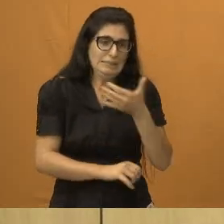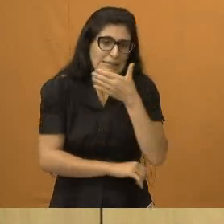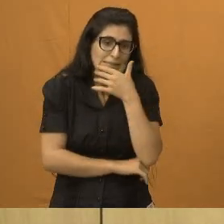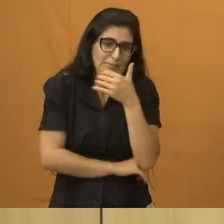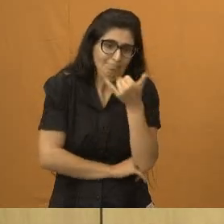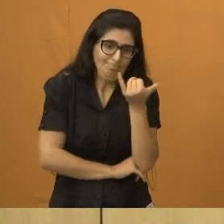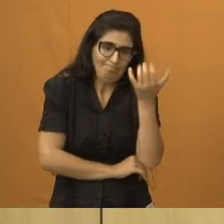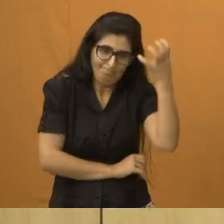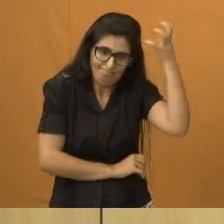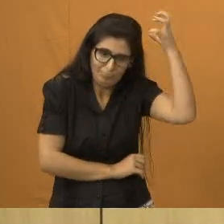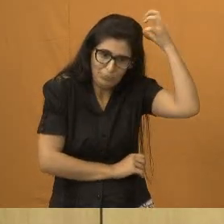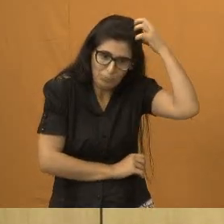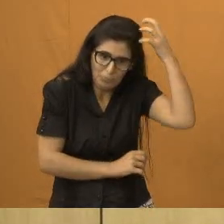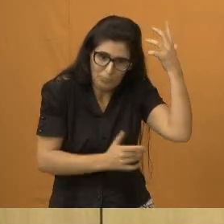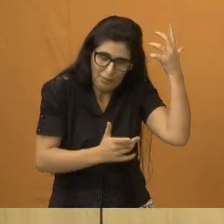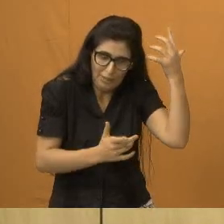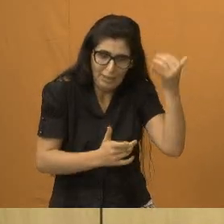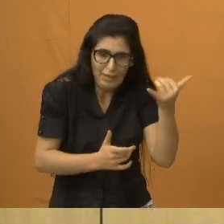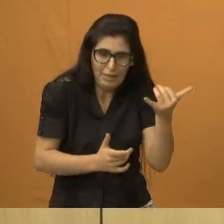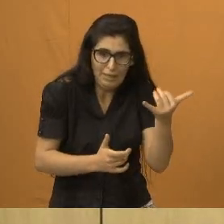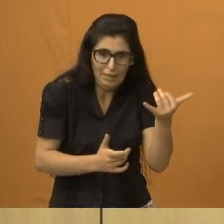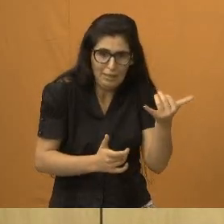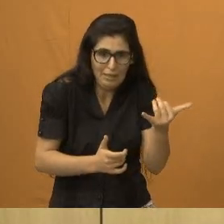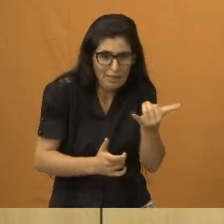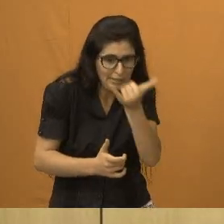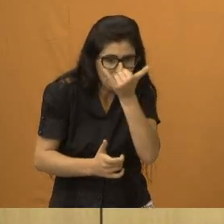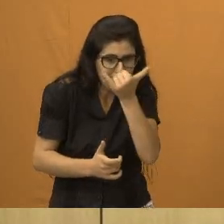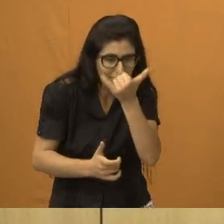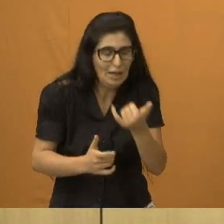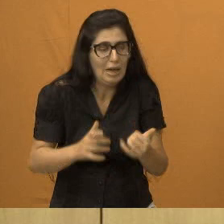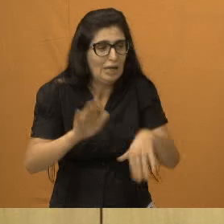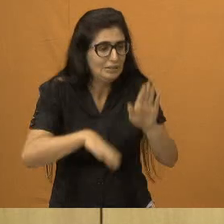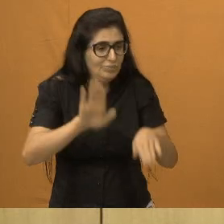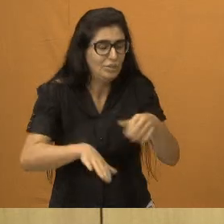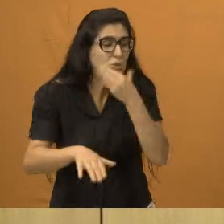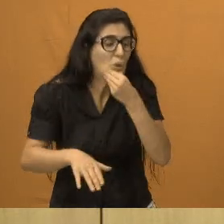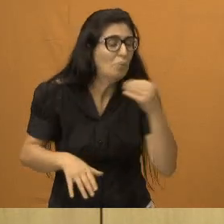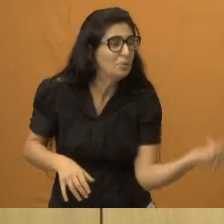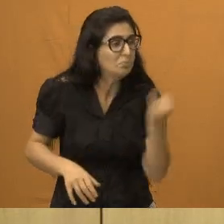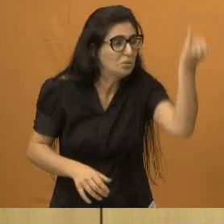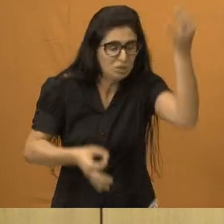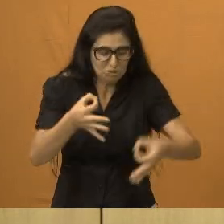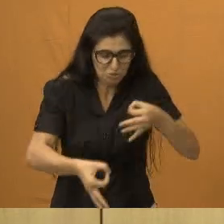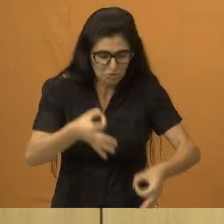Né? A gente pega... a gente pega aí juízes que às vezes...